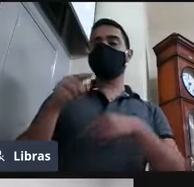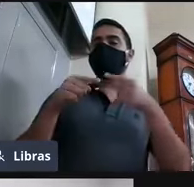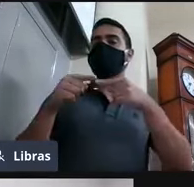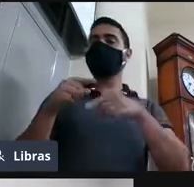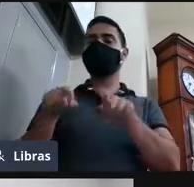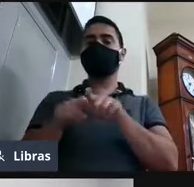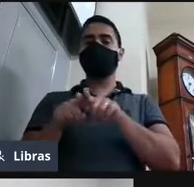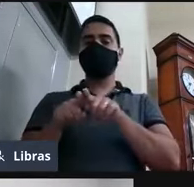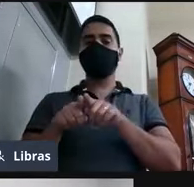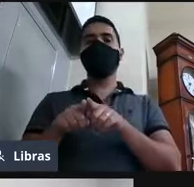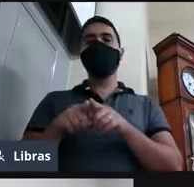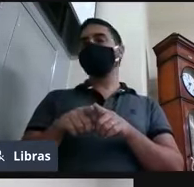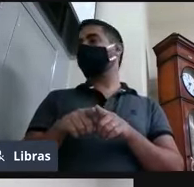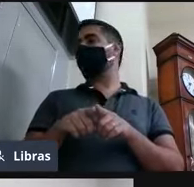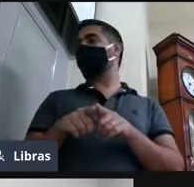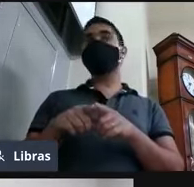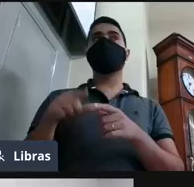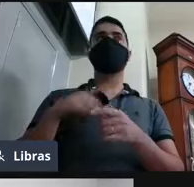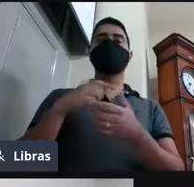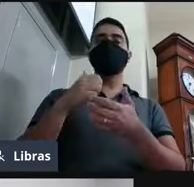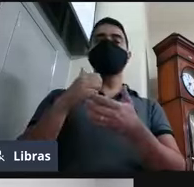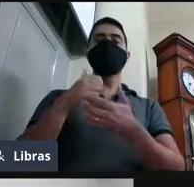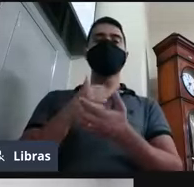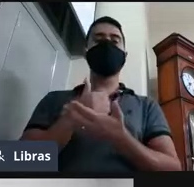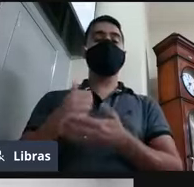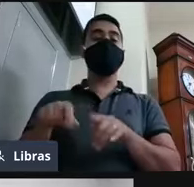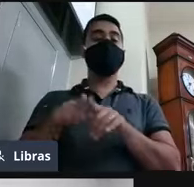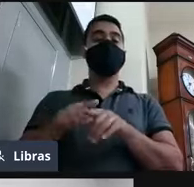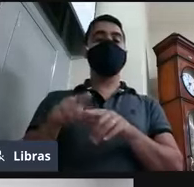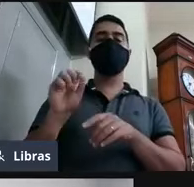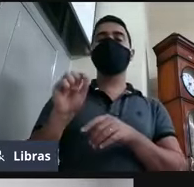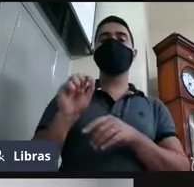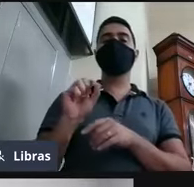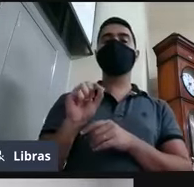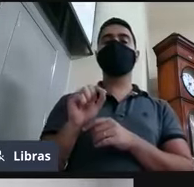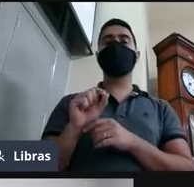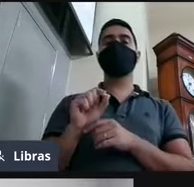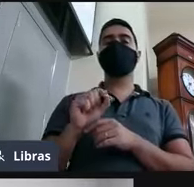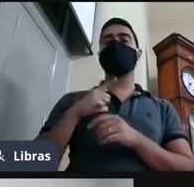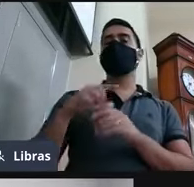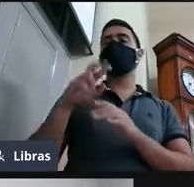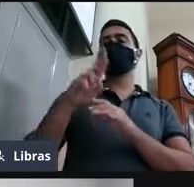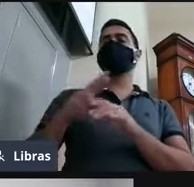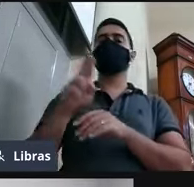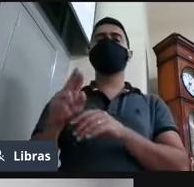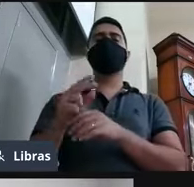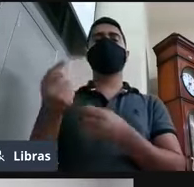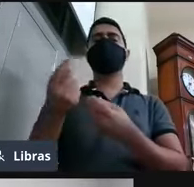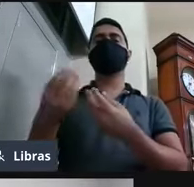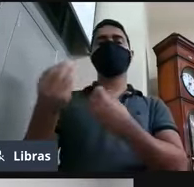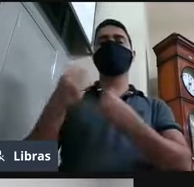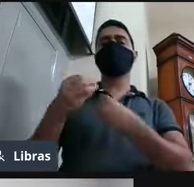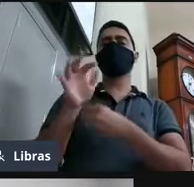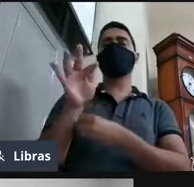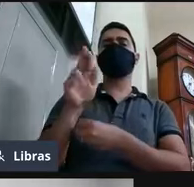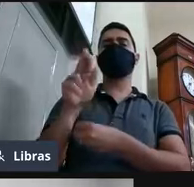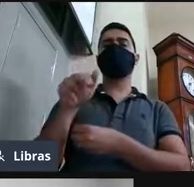não estabelece mecanismo contraditório que comprometa o cumprimento definido em relação à utilização dos recursos do